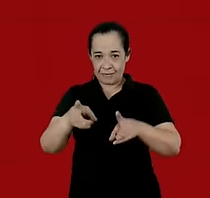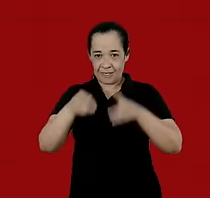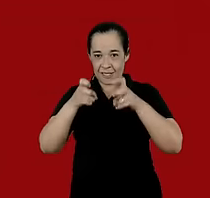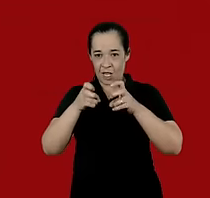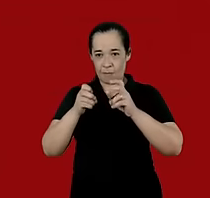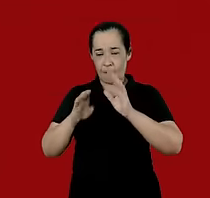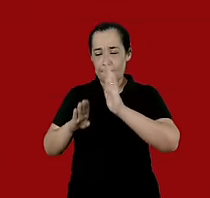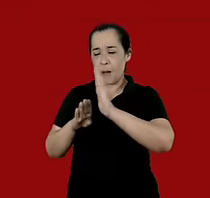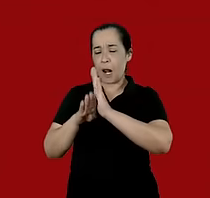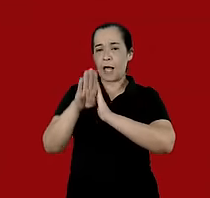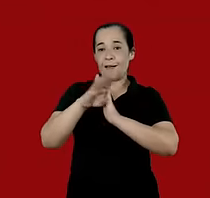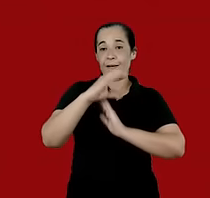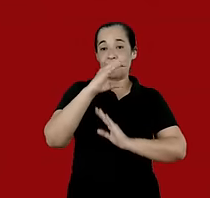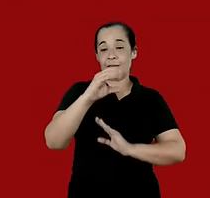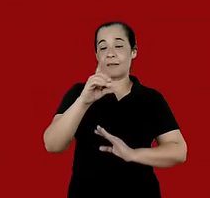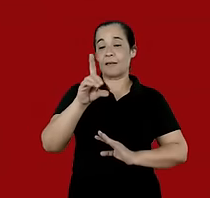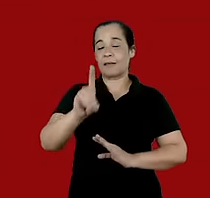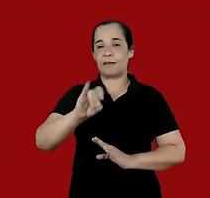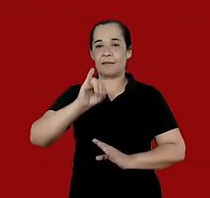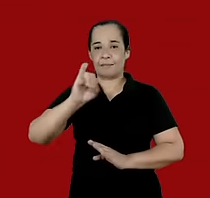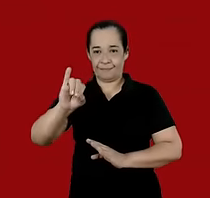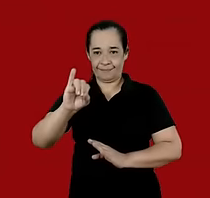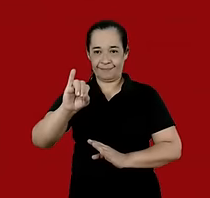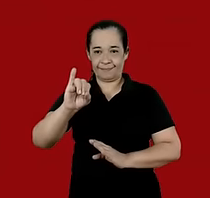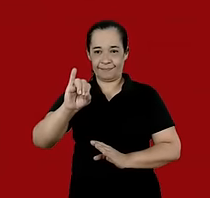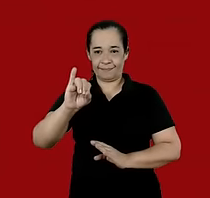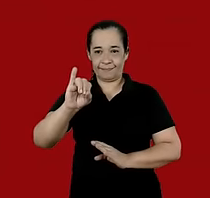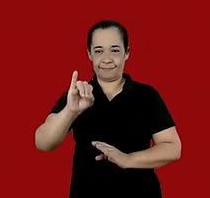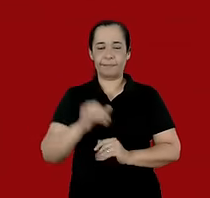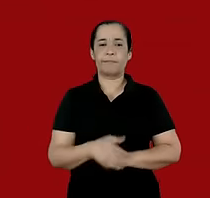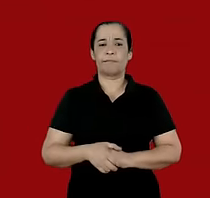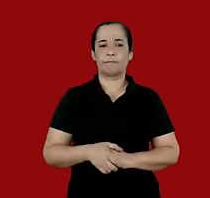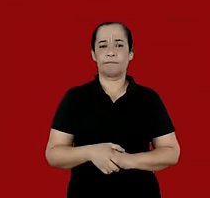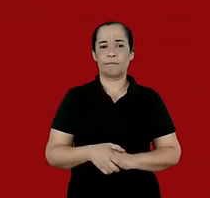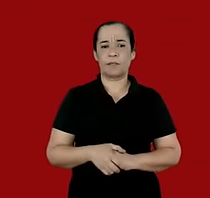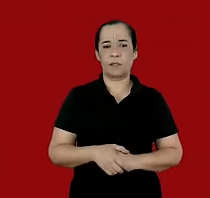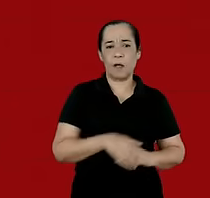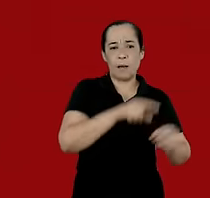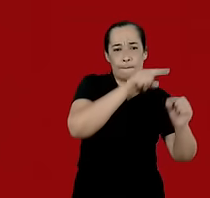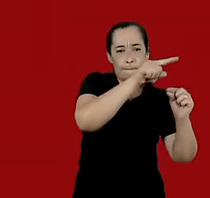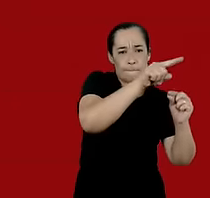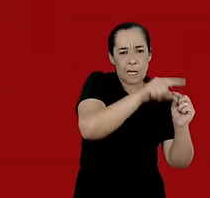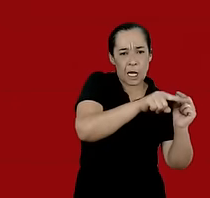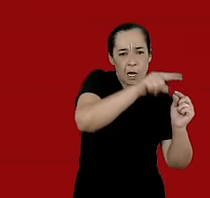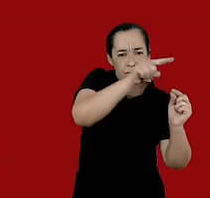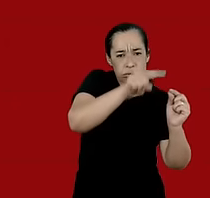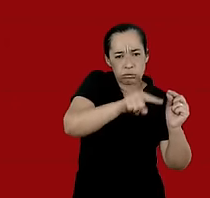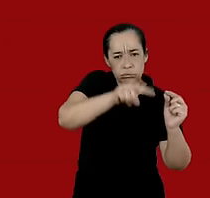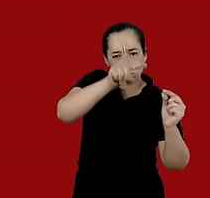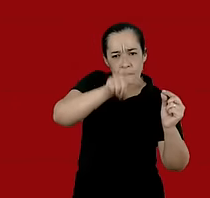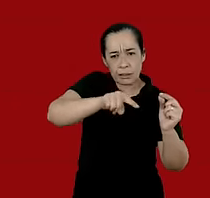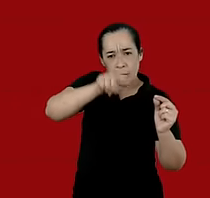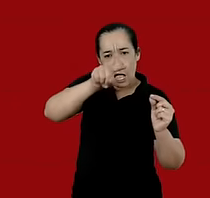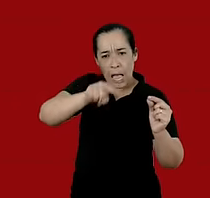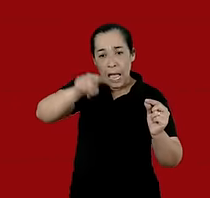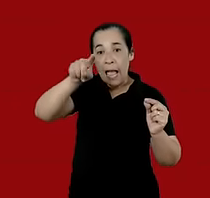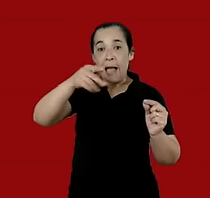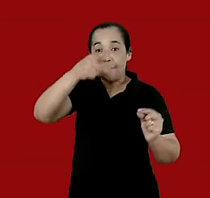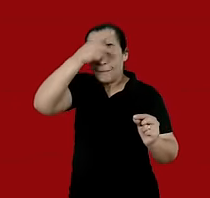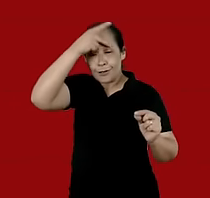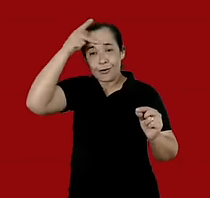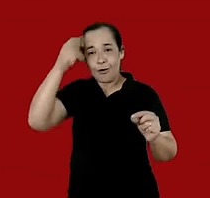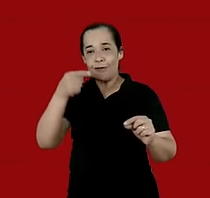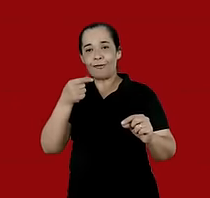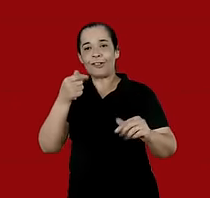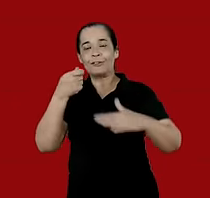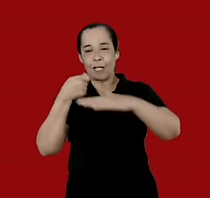eh de como foi como foi ao longo do ciclo a rentabilidade do CDI desses quem investiu nesse índice então a gente pode dizer que